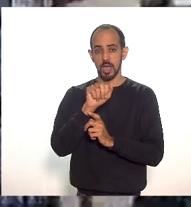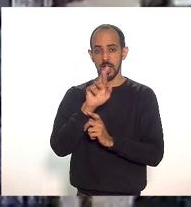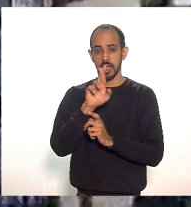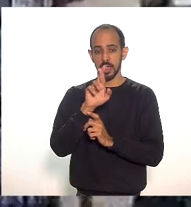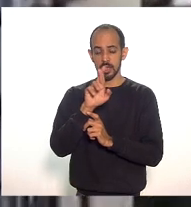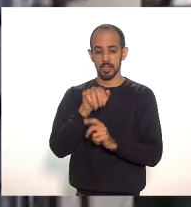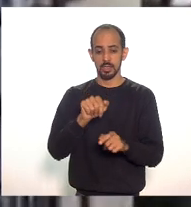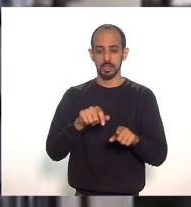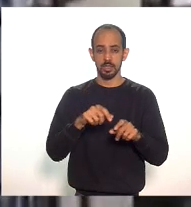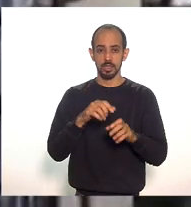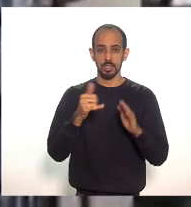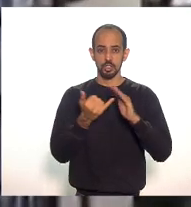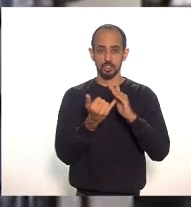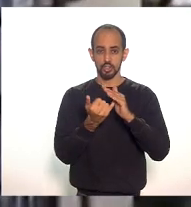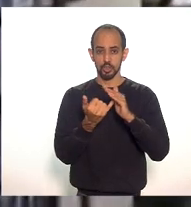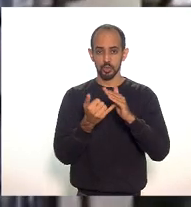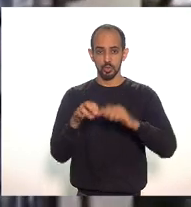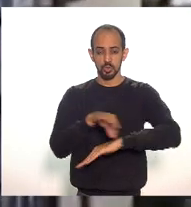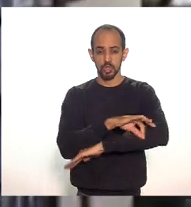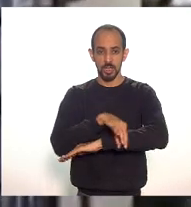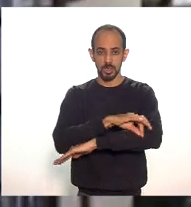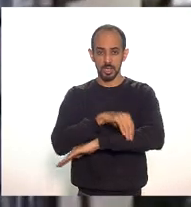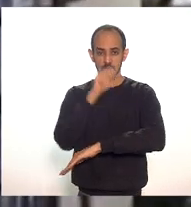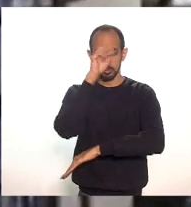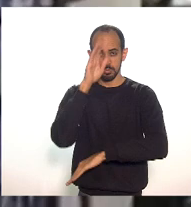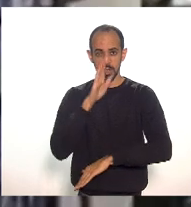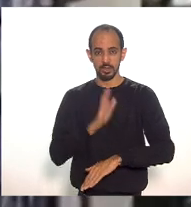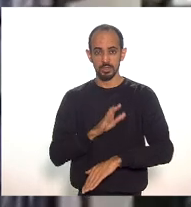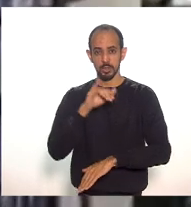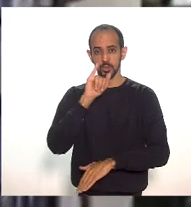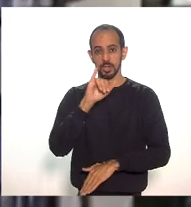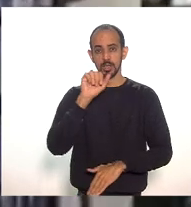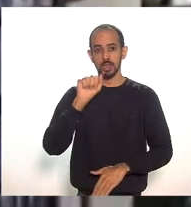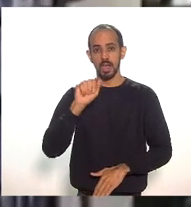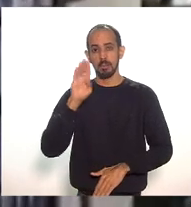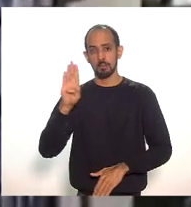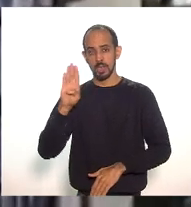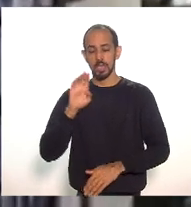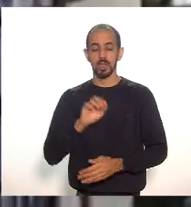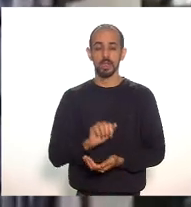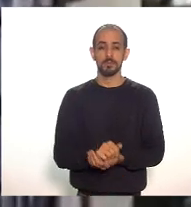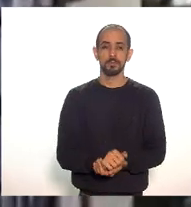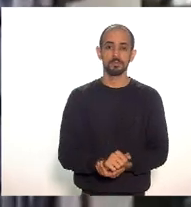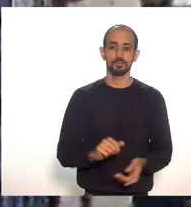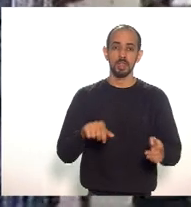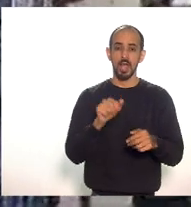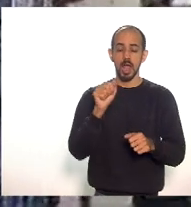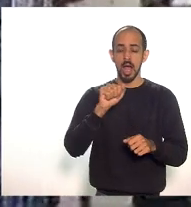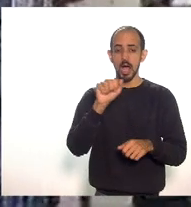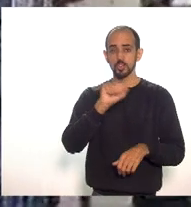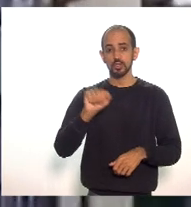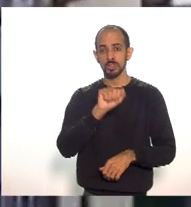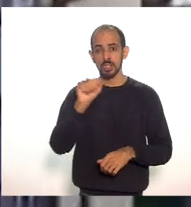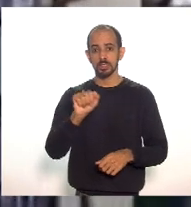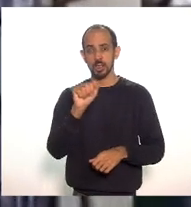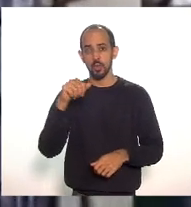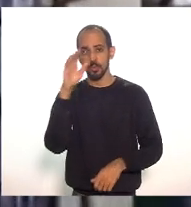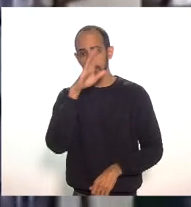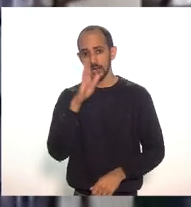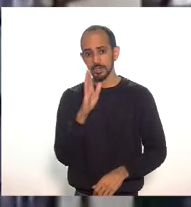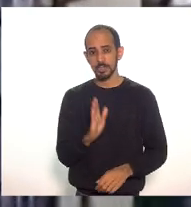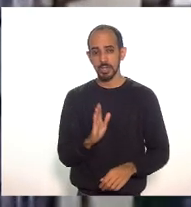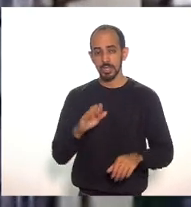Instituto de arquitetos do Brasil iab Associados são Brasileira de engenharia